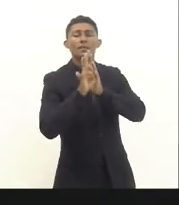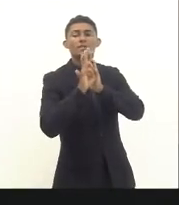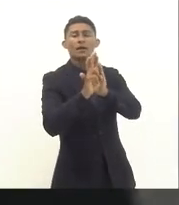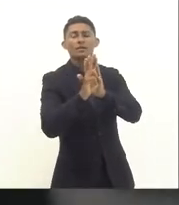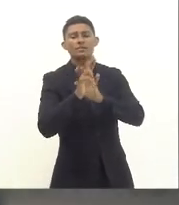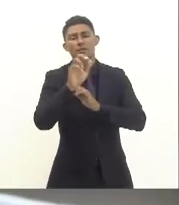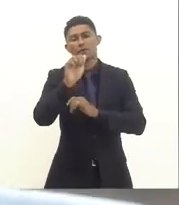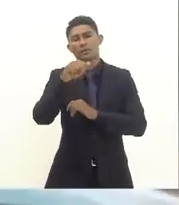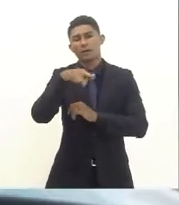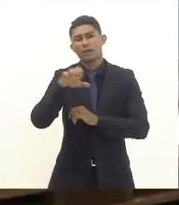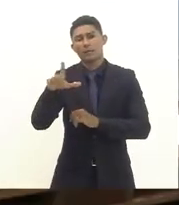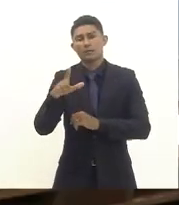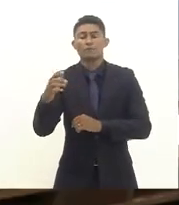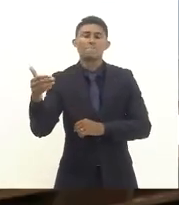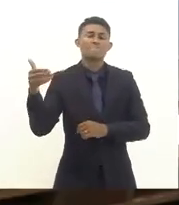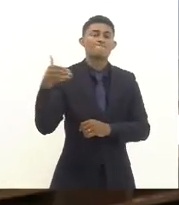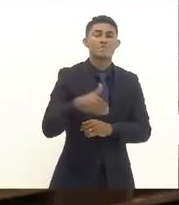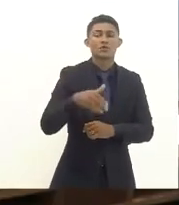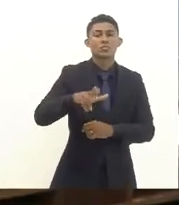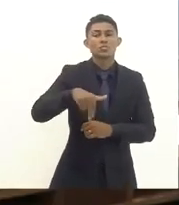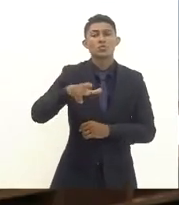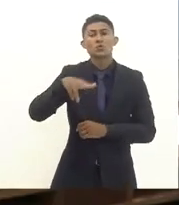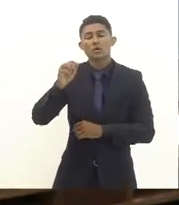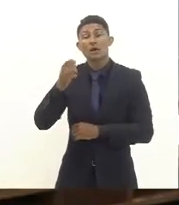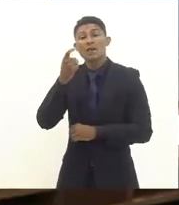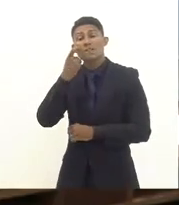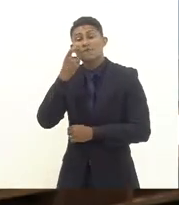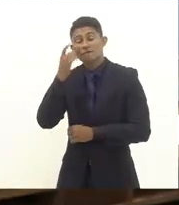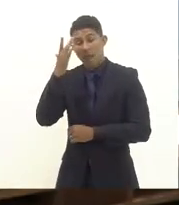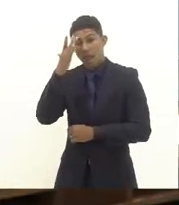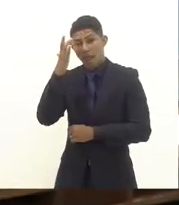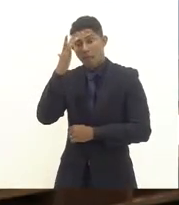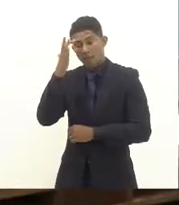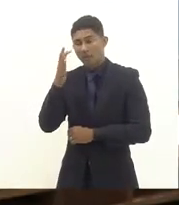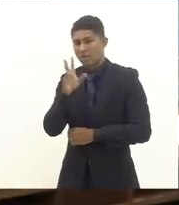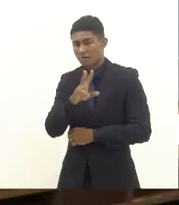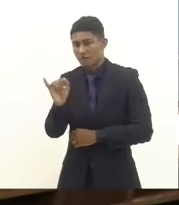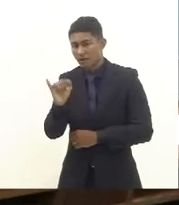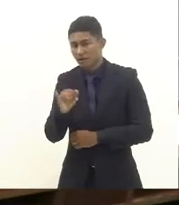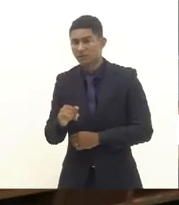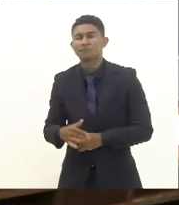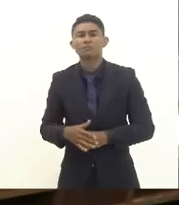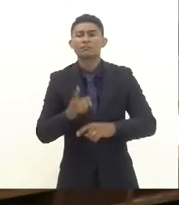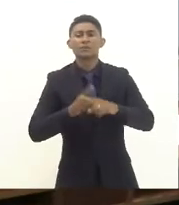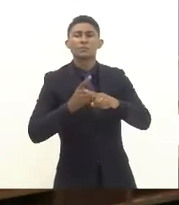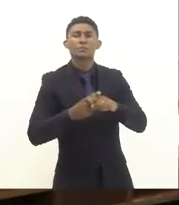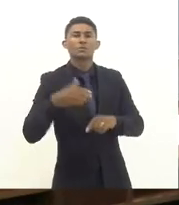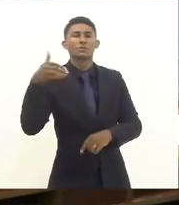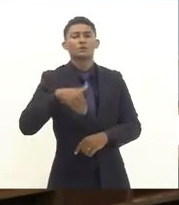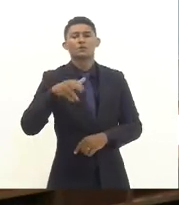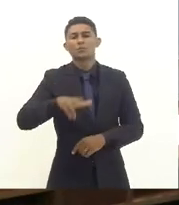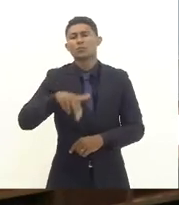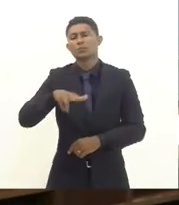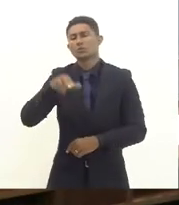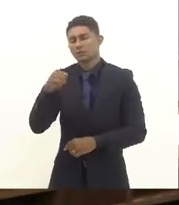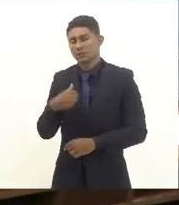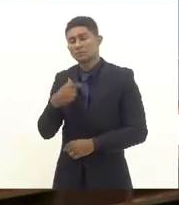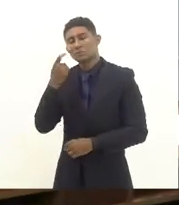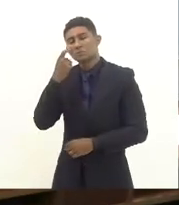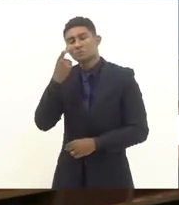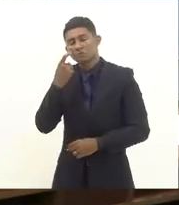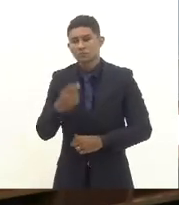ele nunca veio aqui amanhã só vai ser um pato novo porque esse pato nunca apareceu aqui para o juiz de perto o